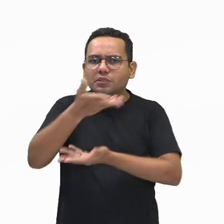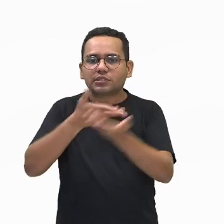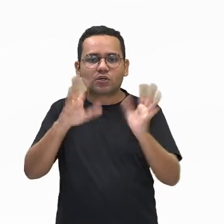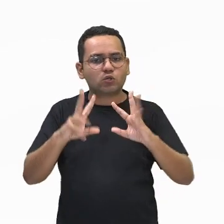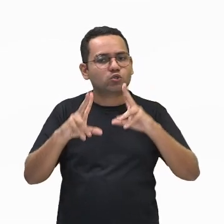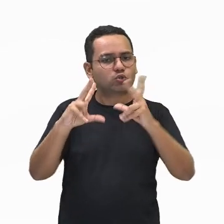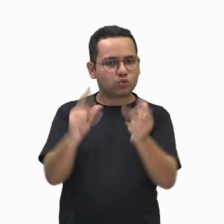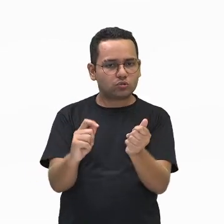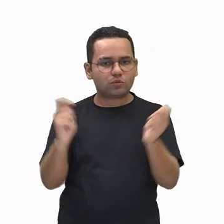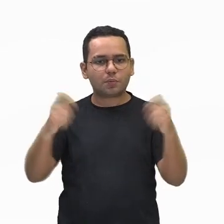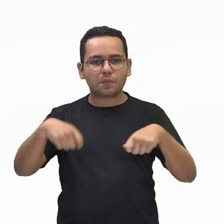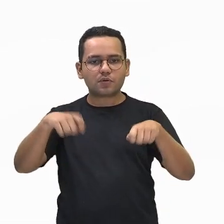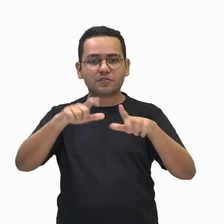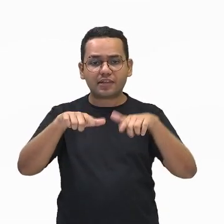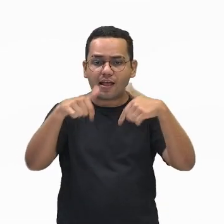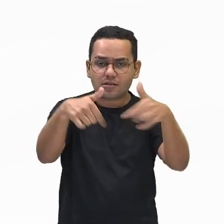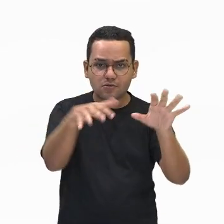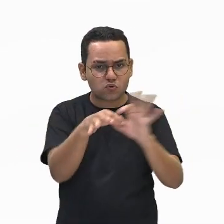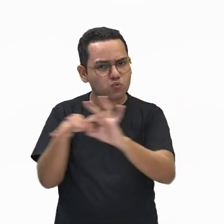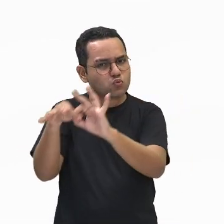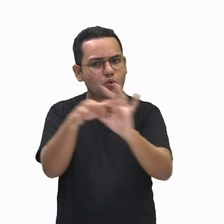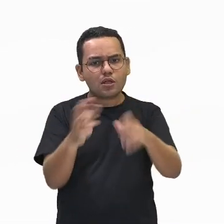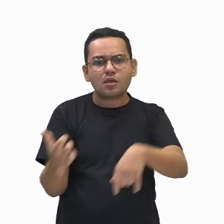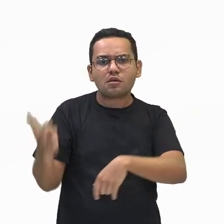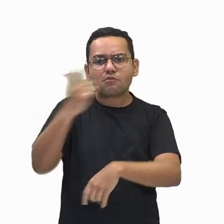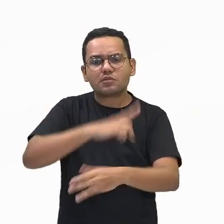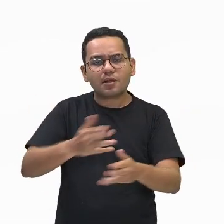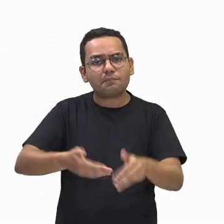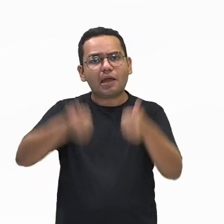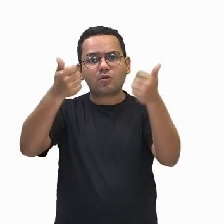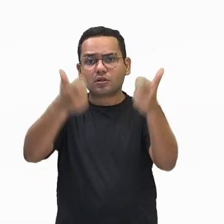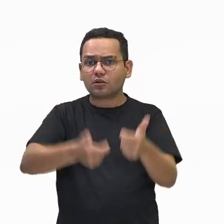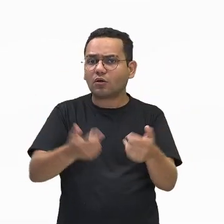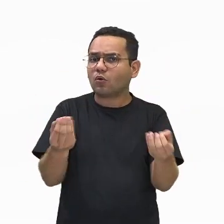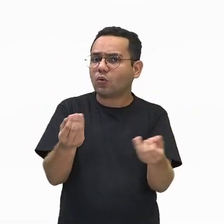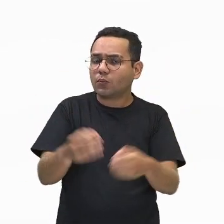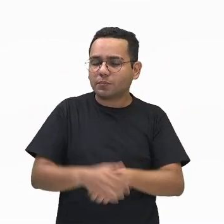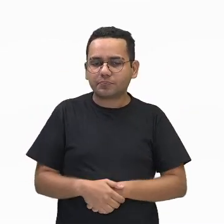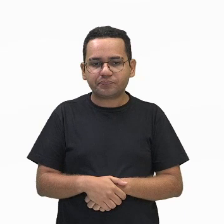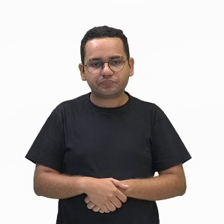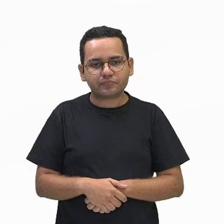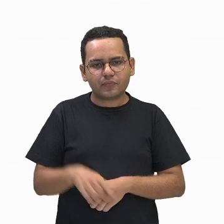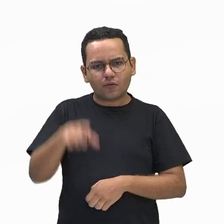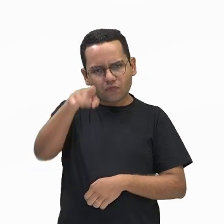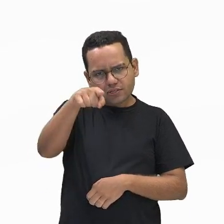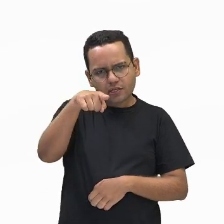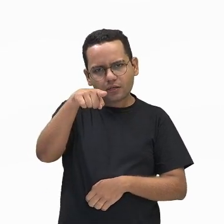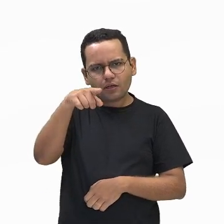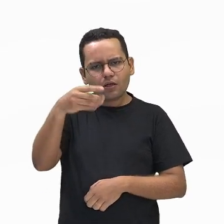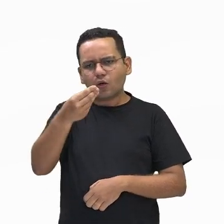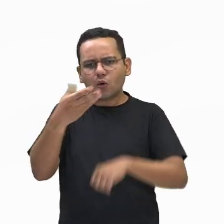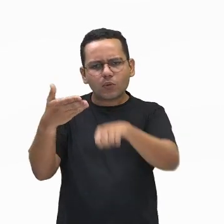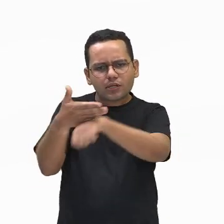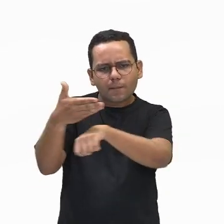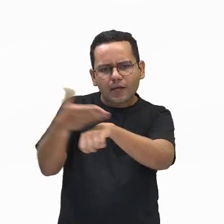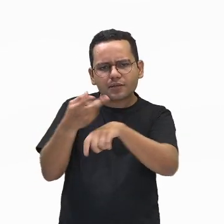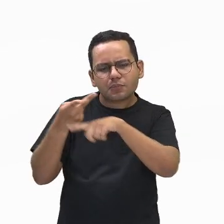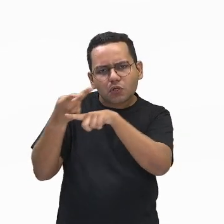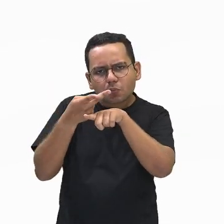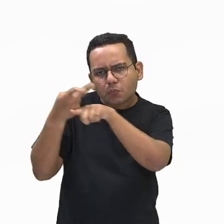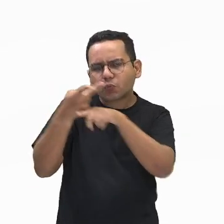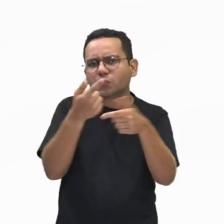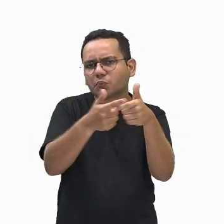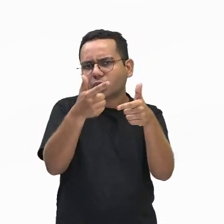conjuntas e conquistar melhorias para toda a região. Como está o seu envolvimento na busca de soluções, nas